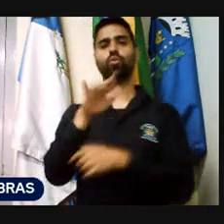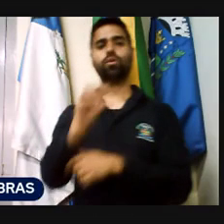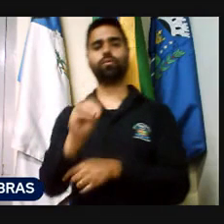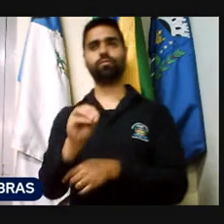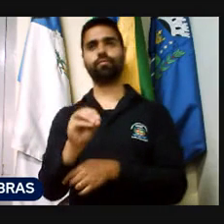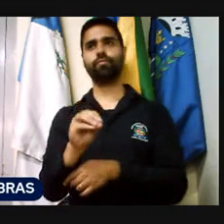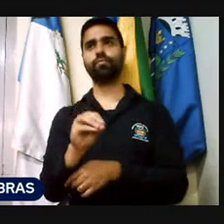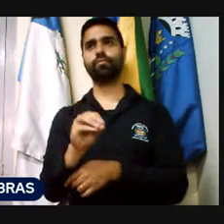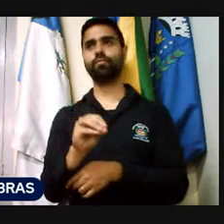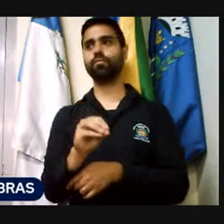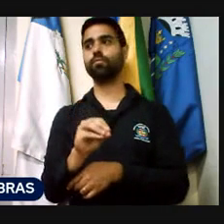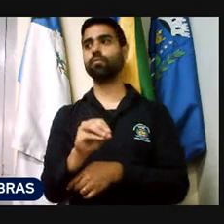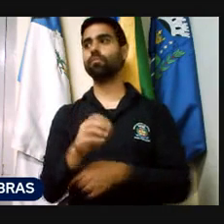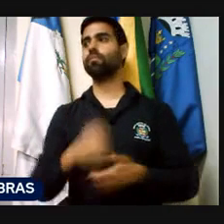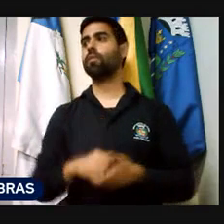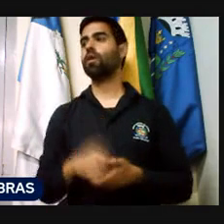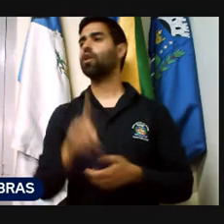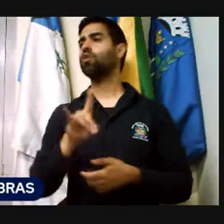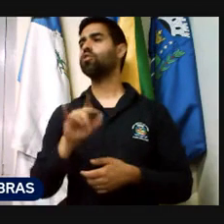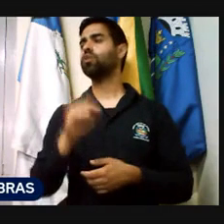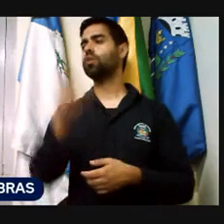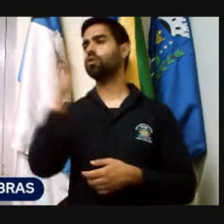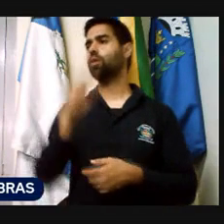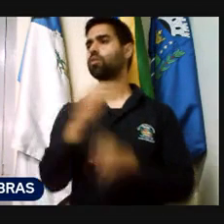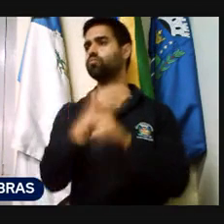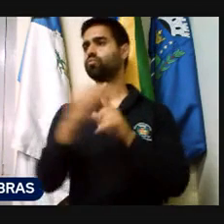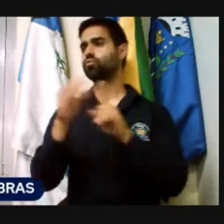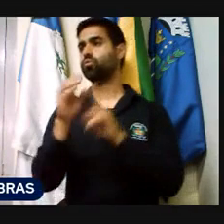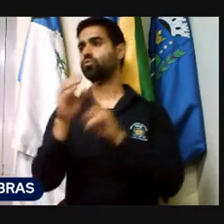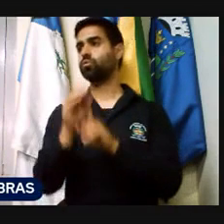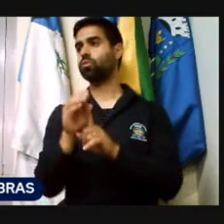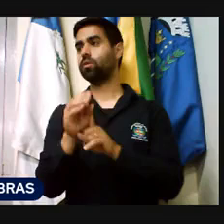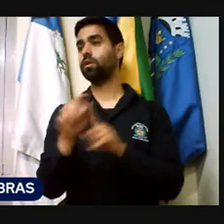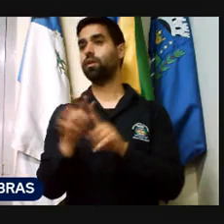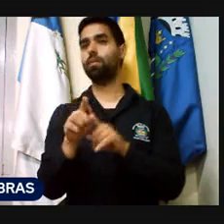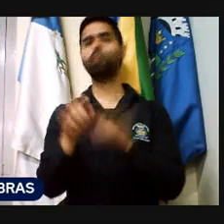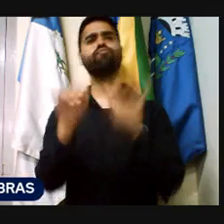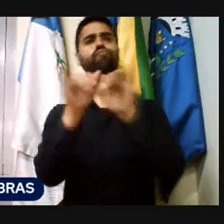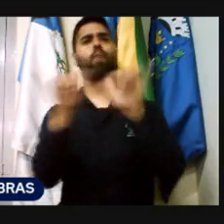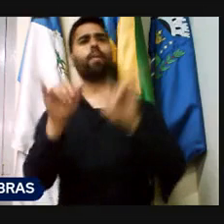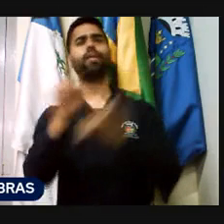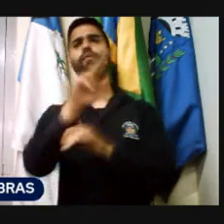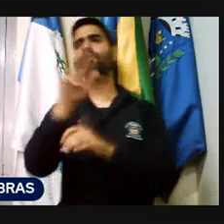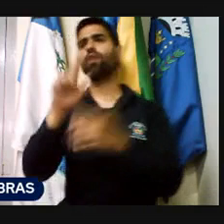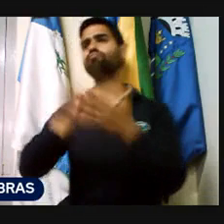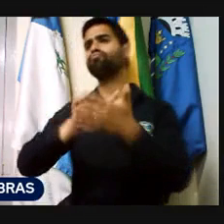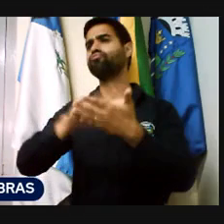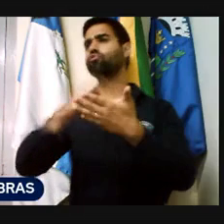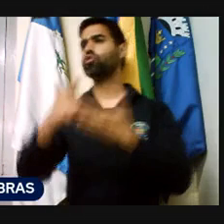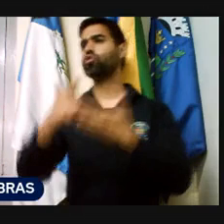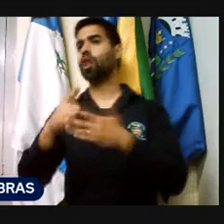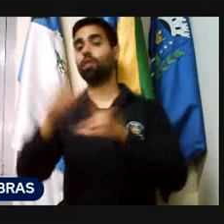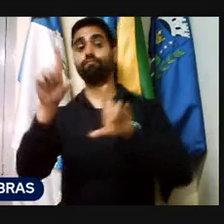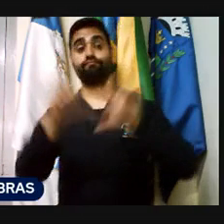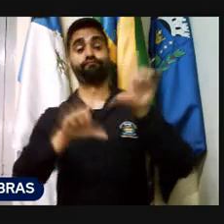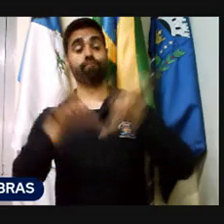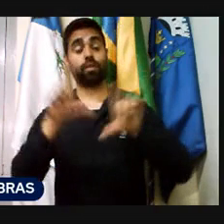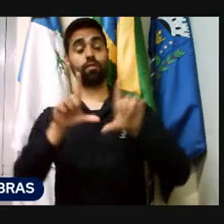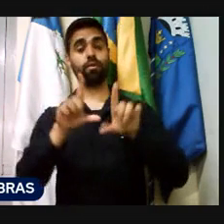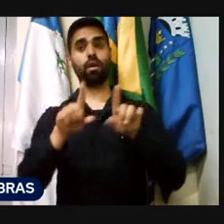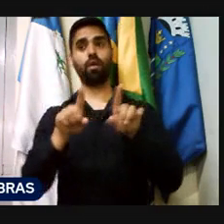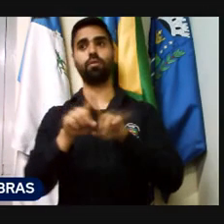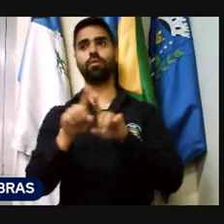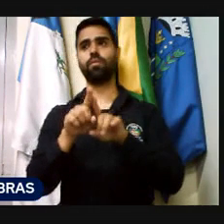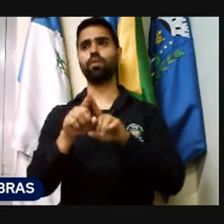Janeiro, em comemoração ao Dia Nacional da Cultura, sendo notícia em diversos jornais televisivos e meios